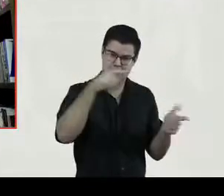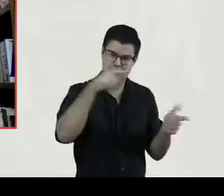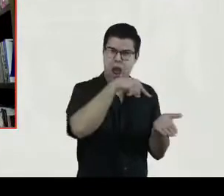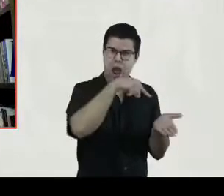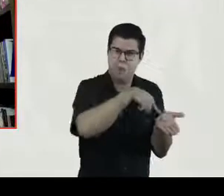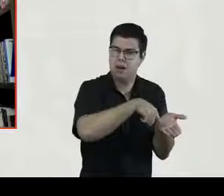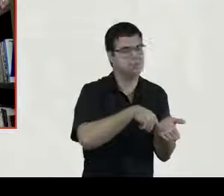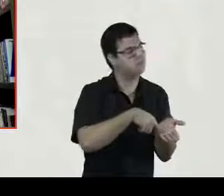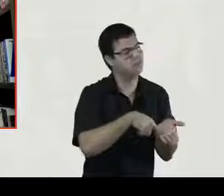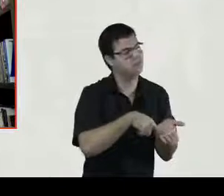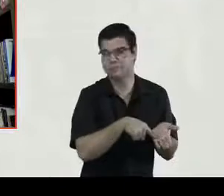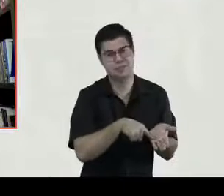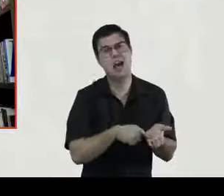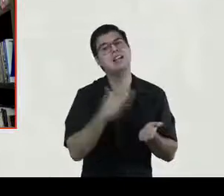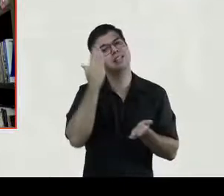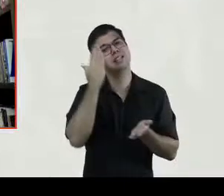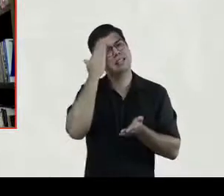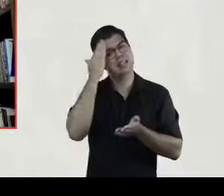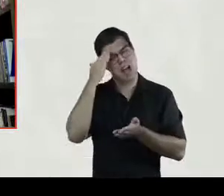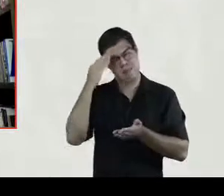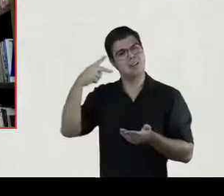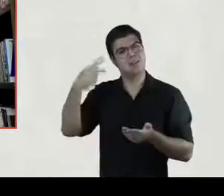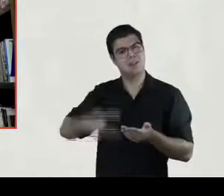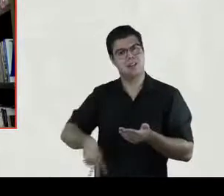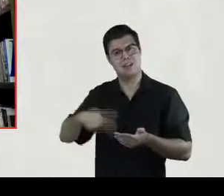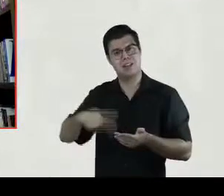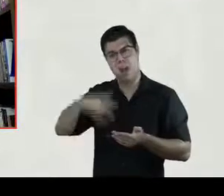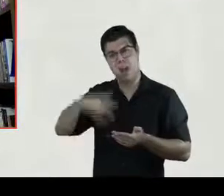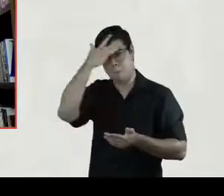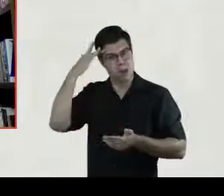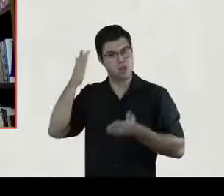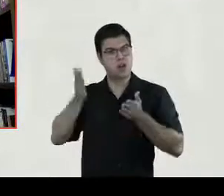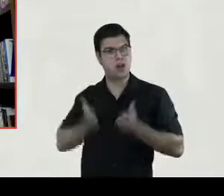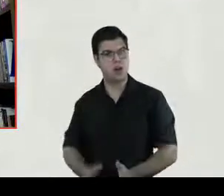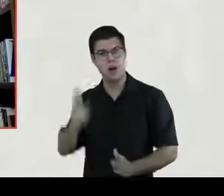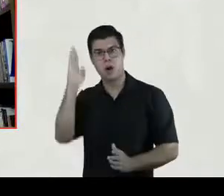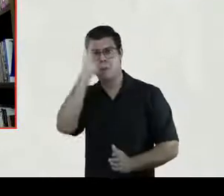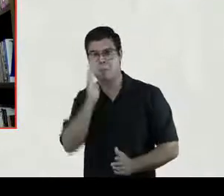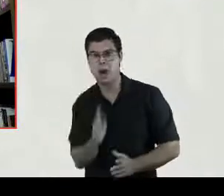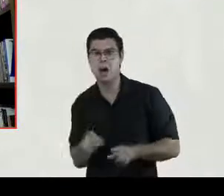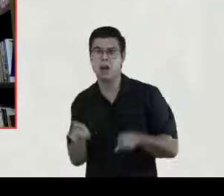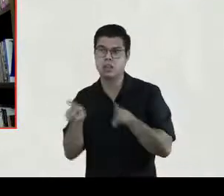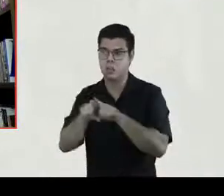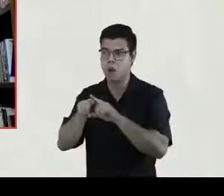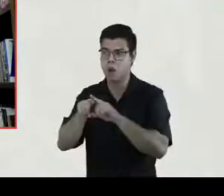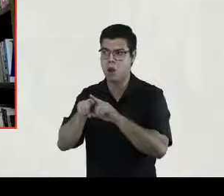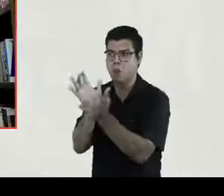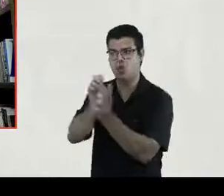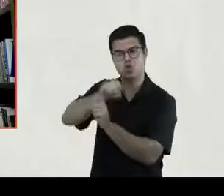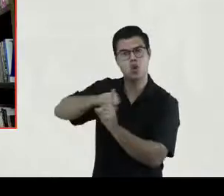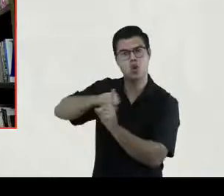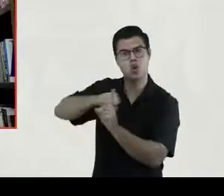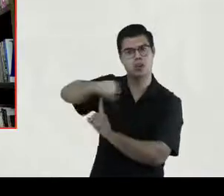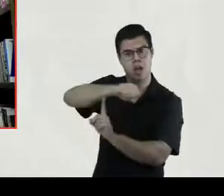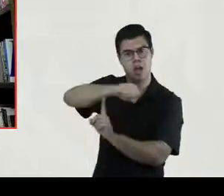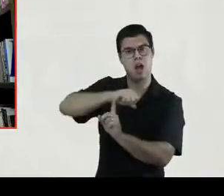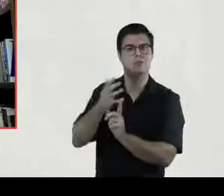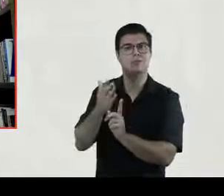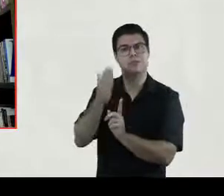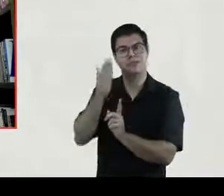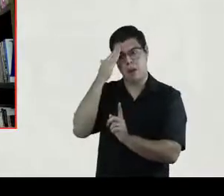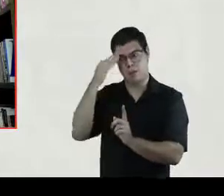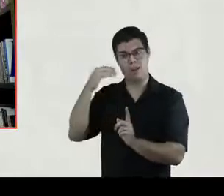hábitos dos brasileiros ou de outras populações, de outros grupos sociais, né? Porque enquanto aqui no